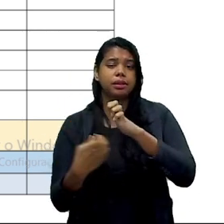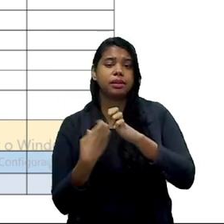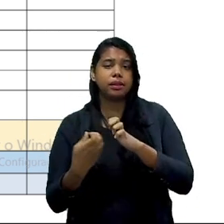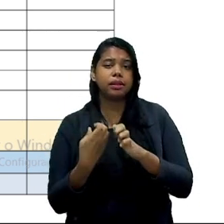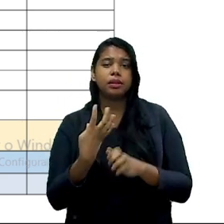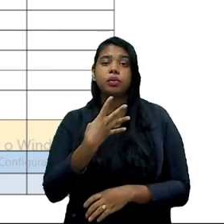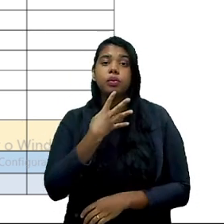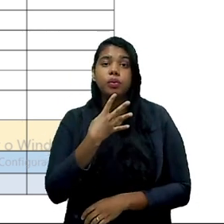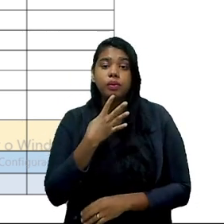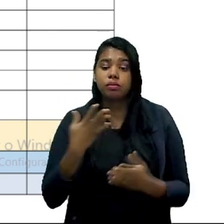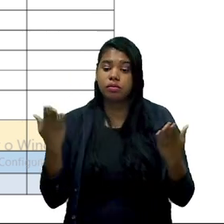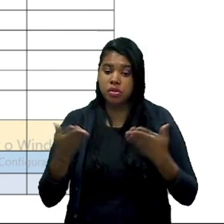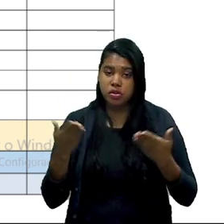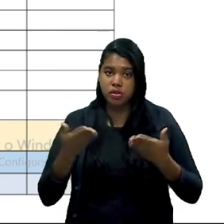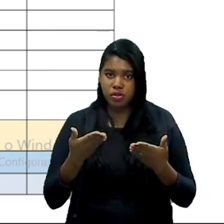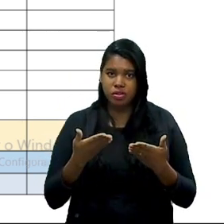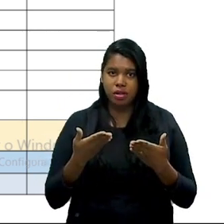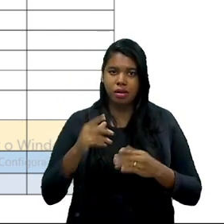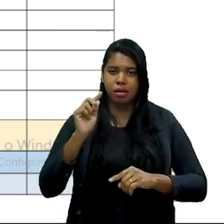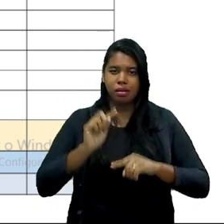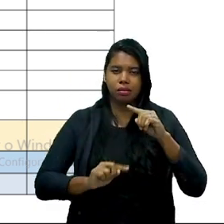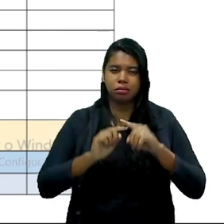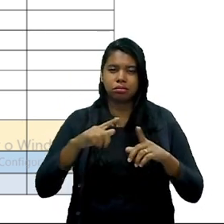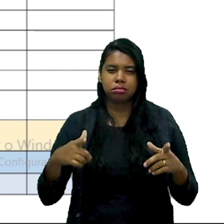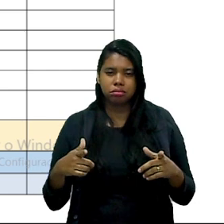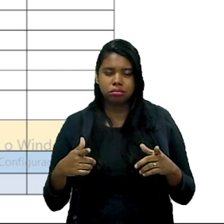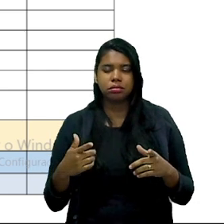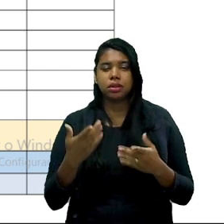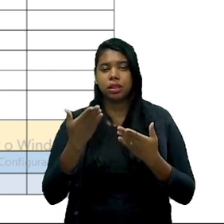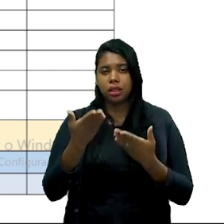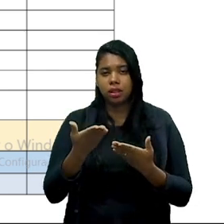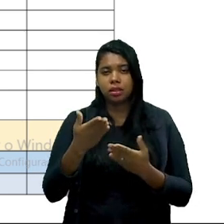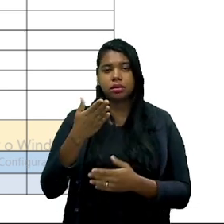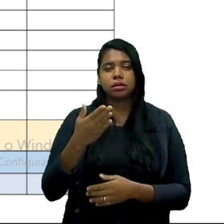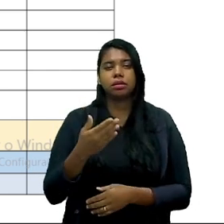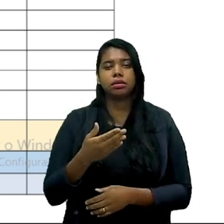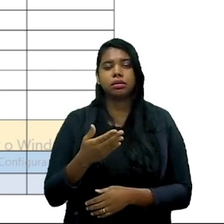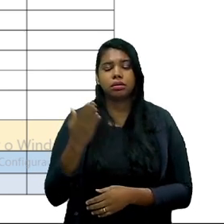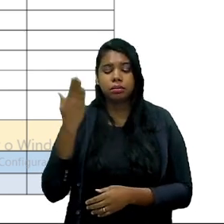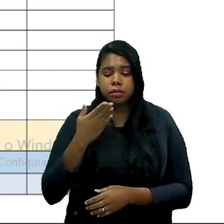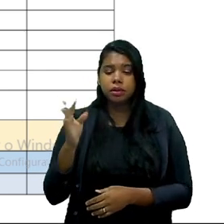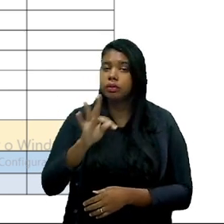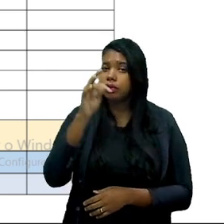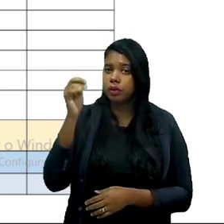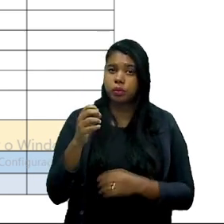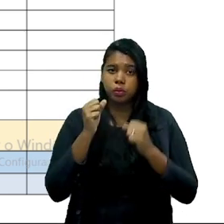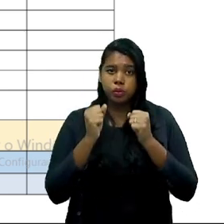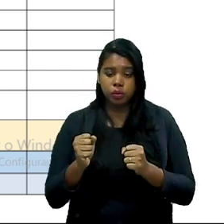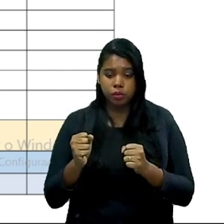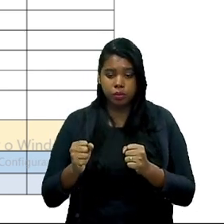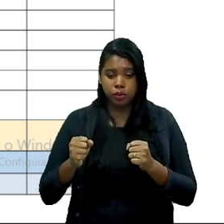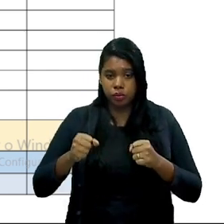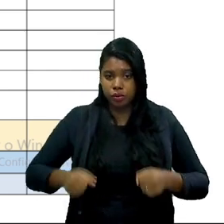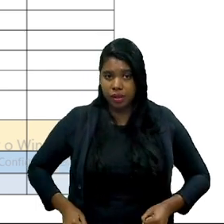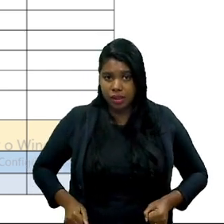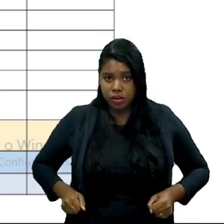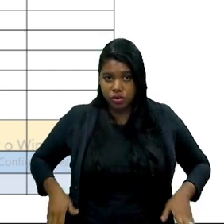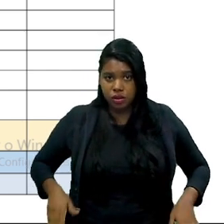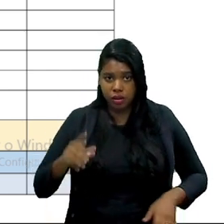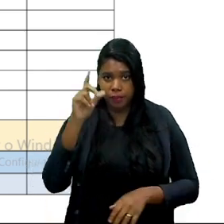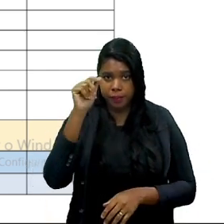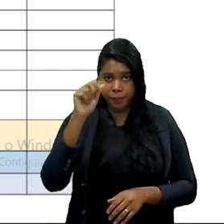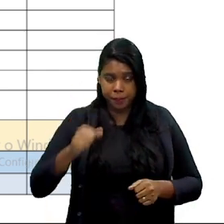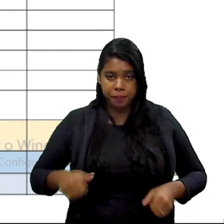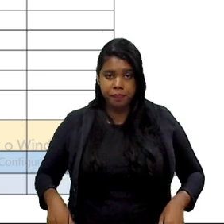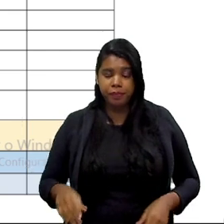do conhecimento que eu tenho naquela atividade empresarial, eu posso prever tudo que eu posso gastar, tudo que eu